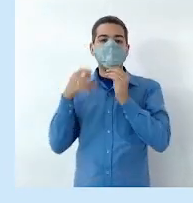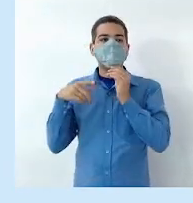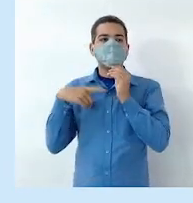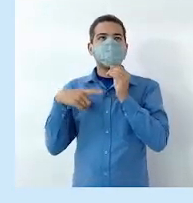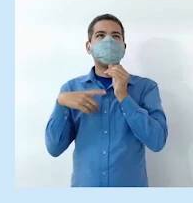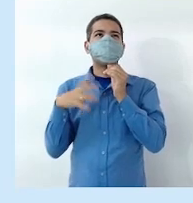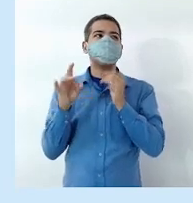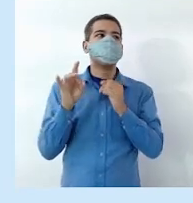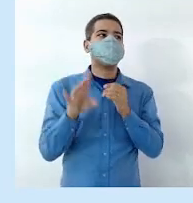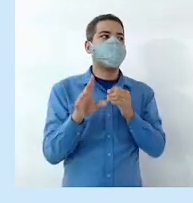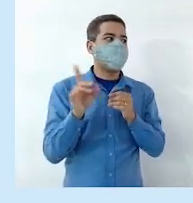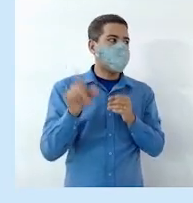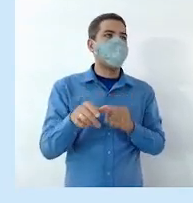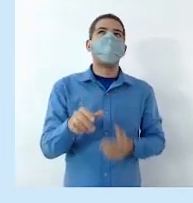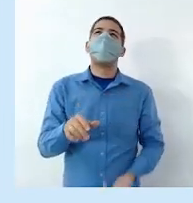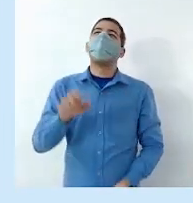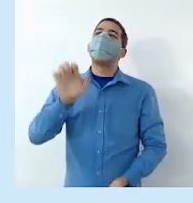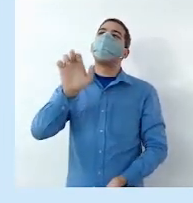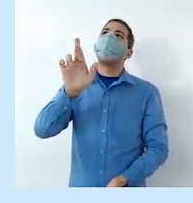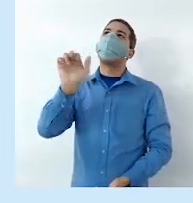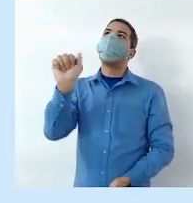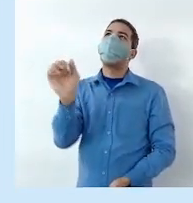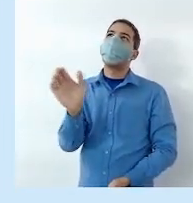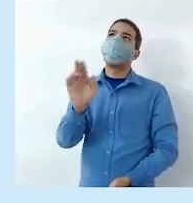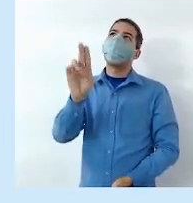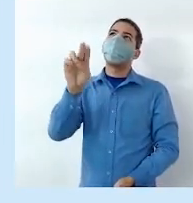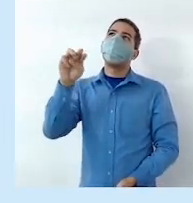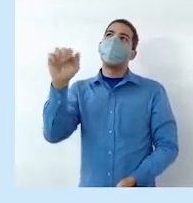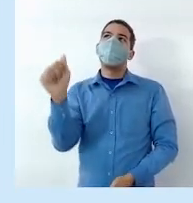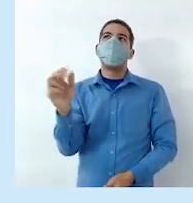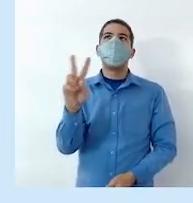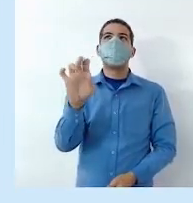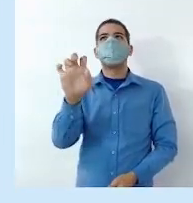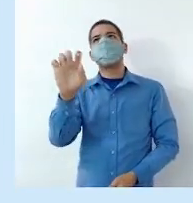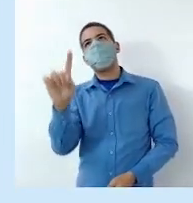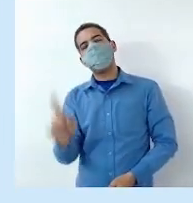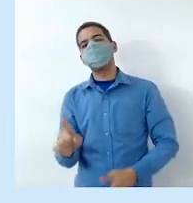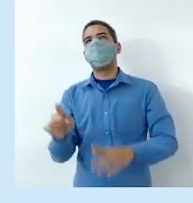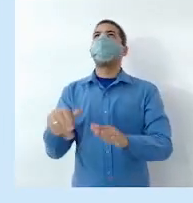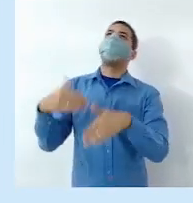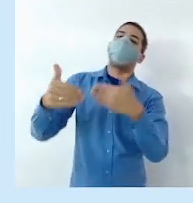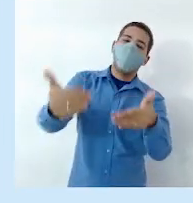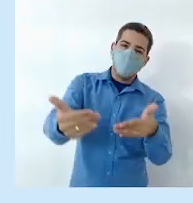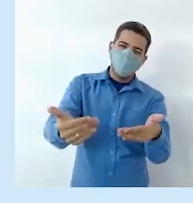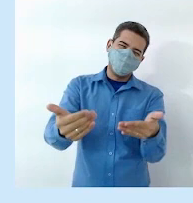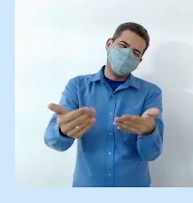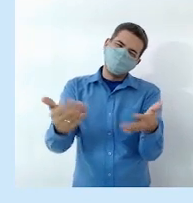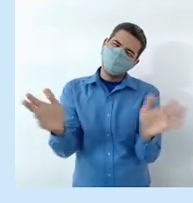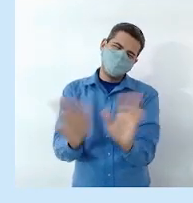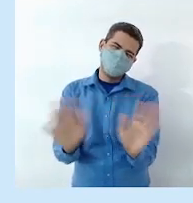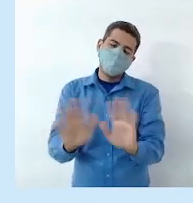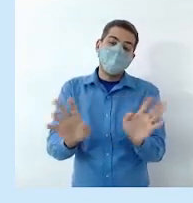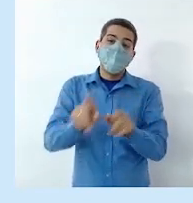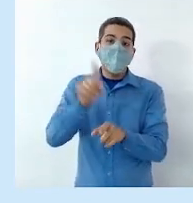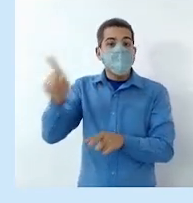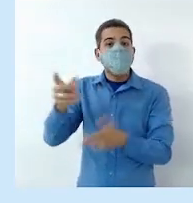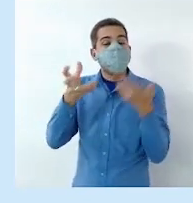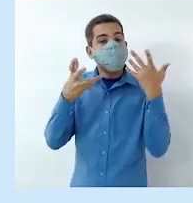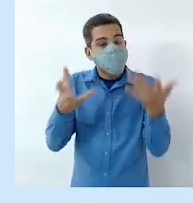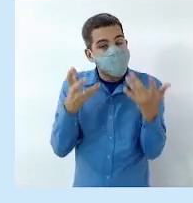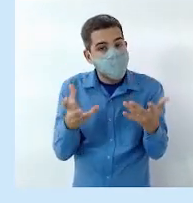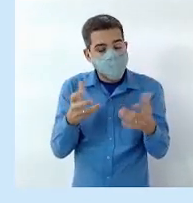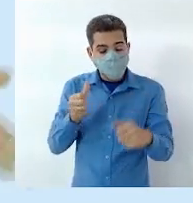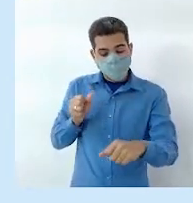simplesmente começar por era uma vez e sair contando a história, não. para que o leitor possa realmente